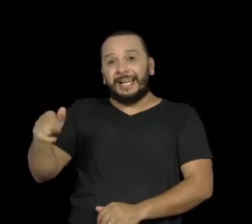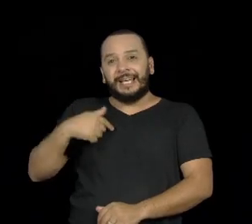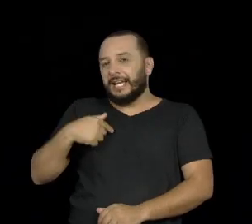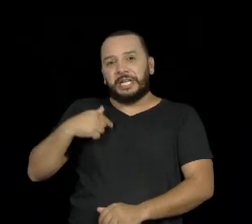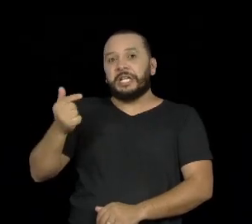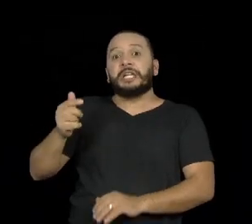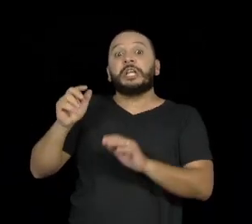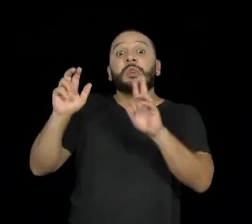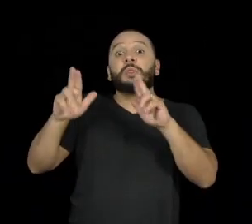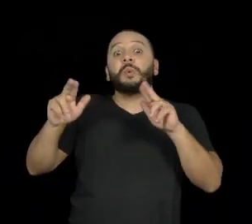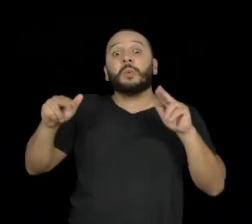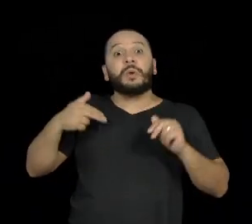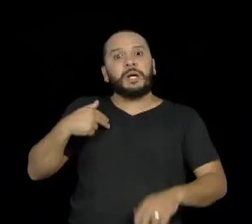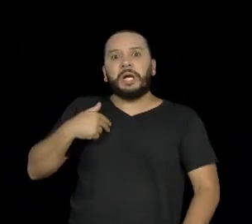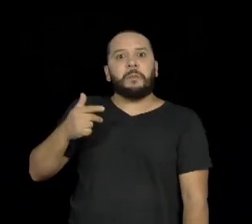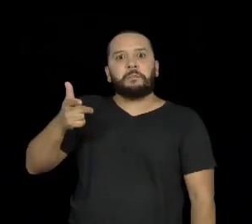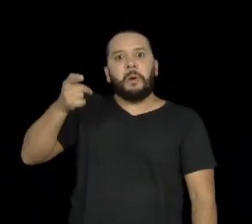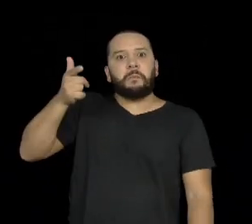tiro.